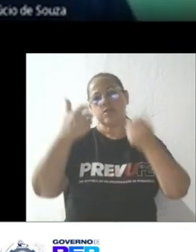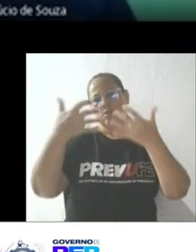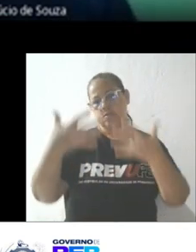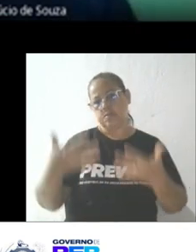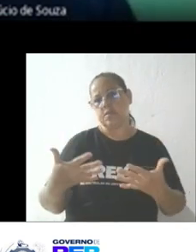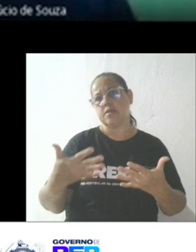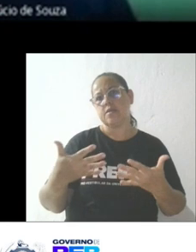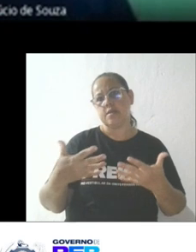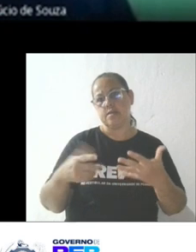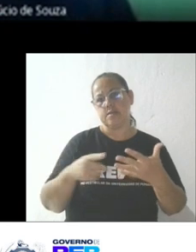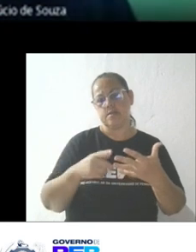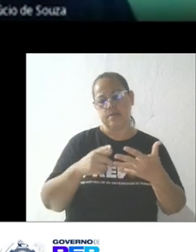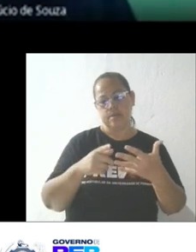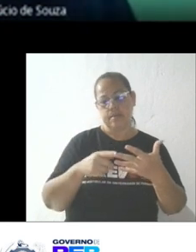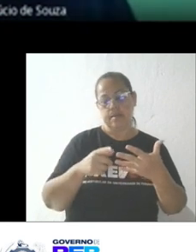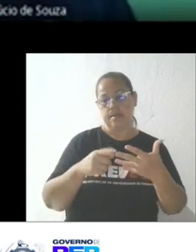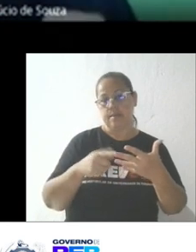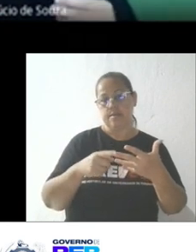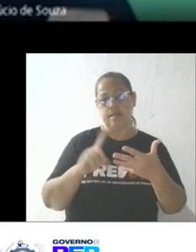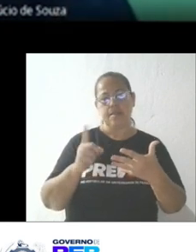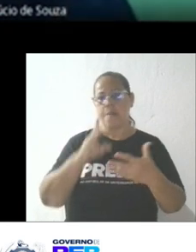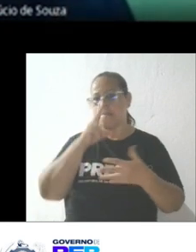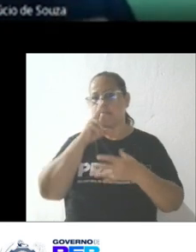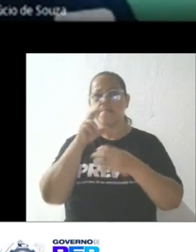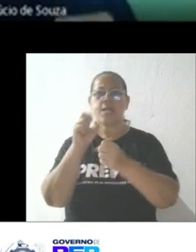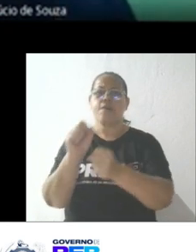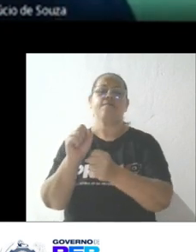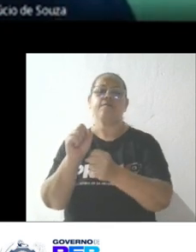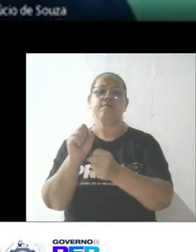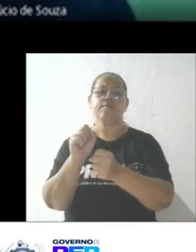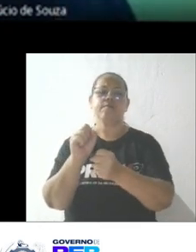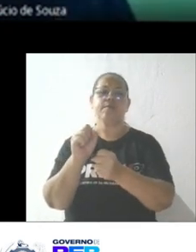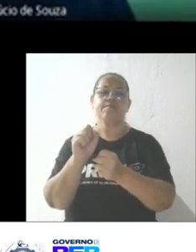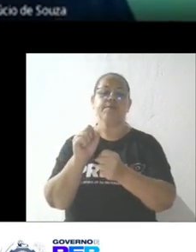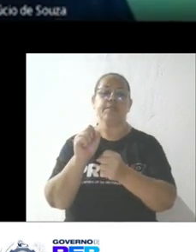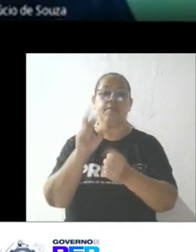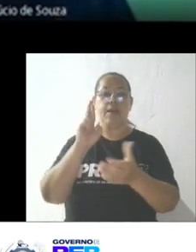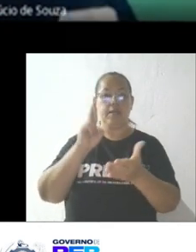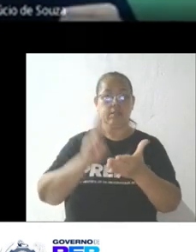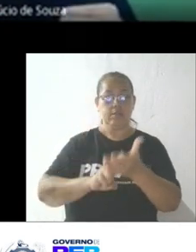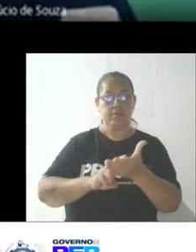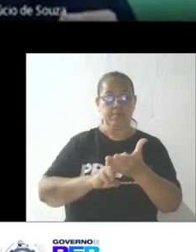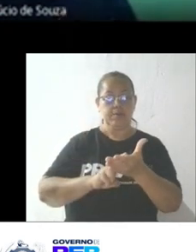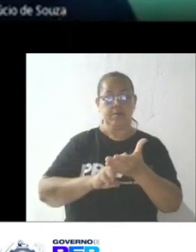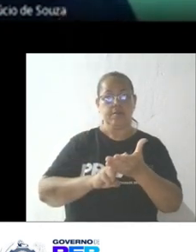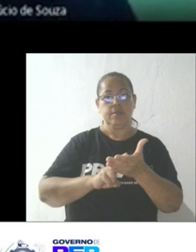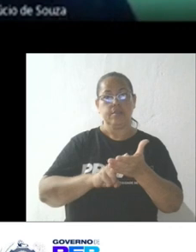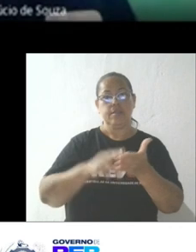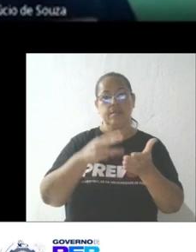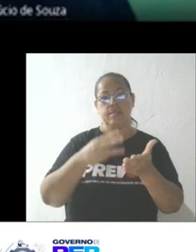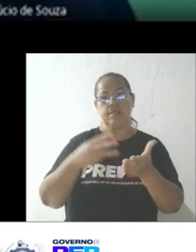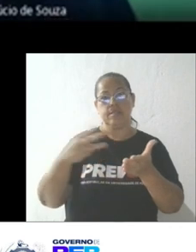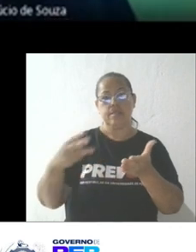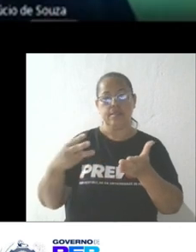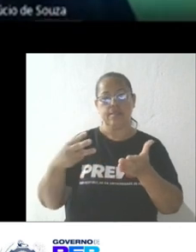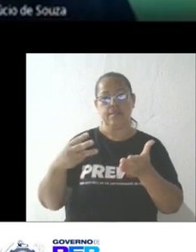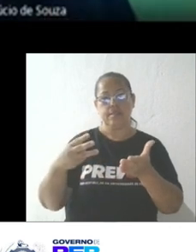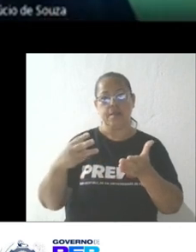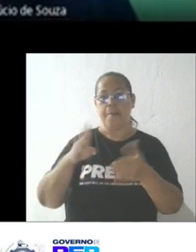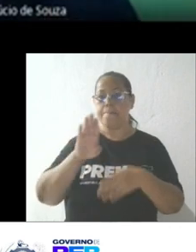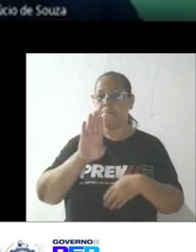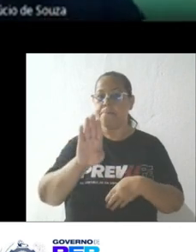afirmativa não pela força física então gabaritando a questão 43 resposta B 1